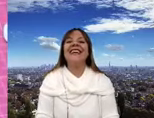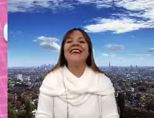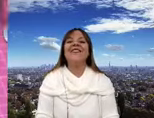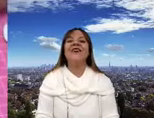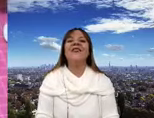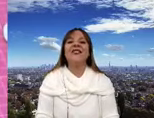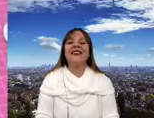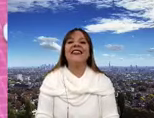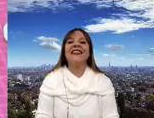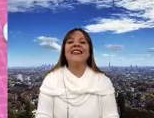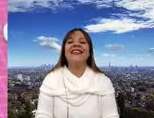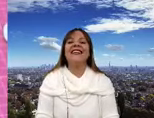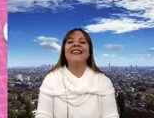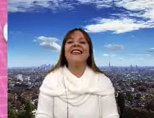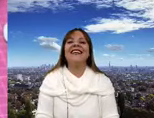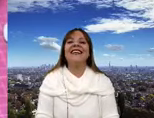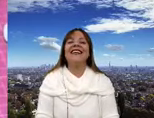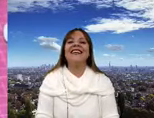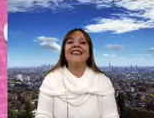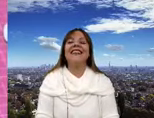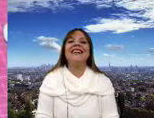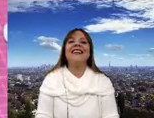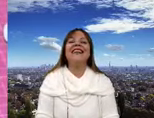Pronto. Aí, Lili, aí